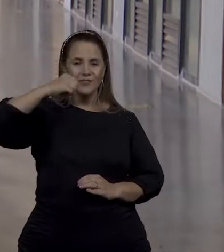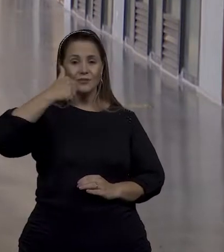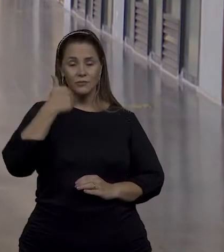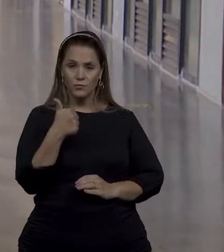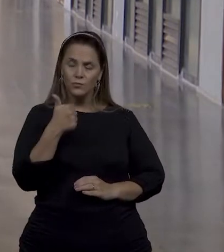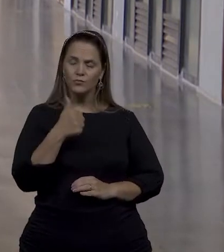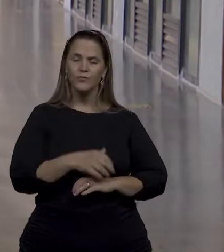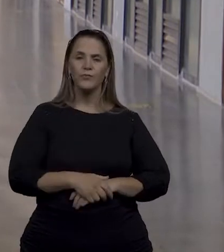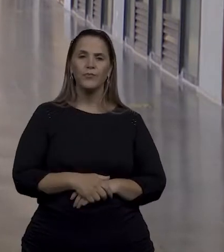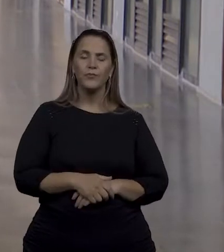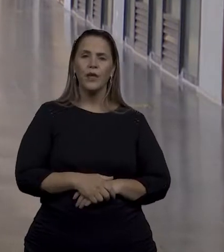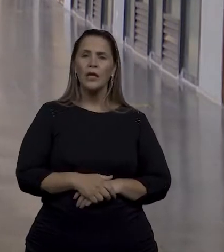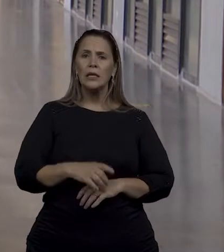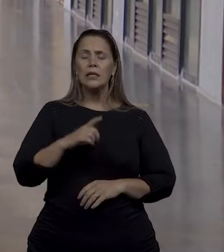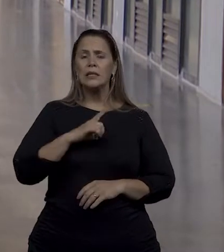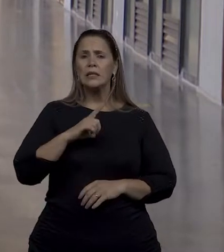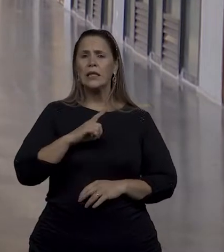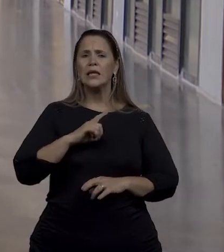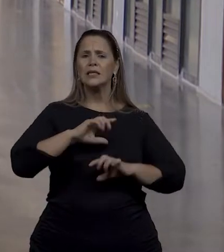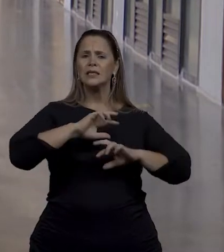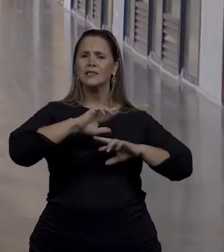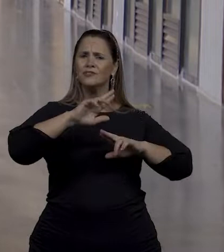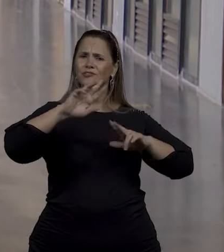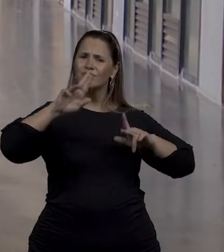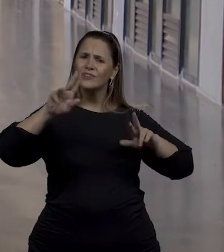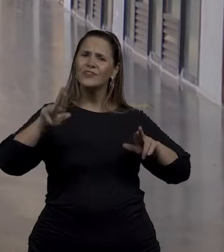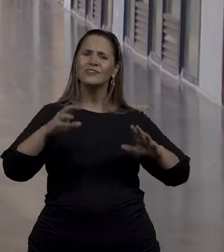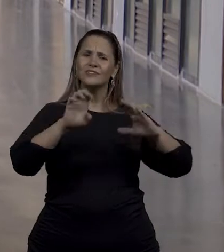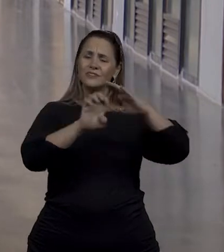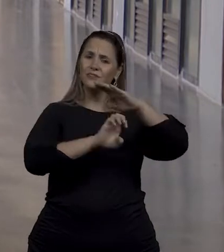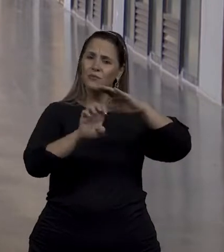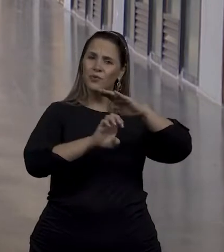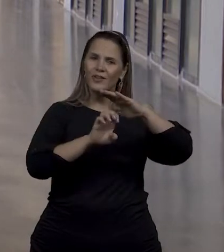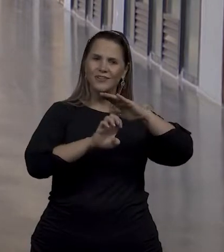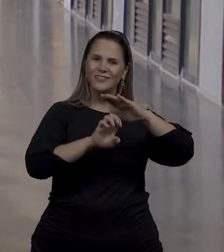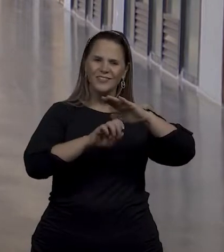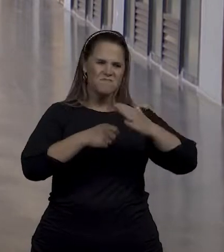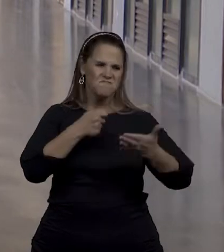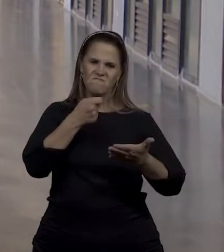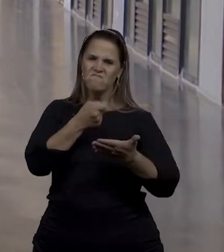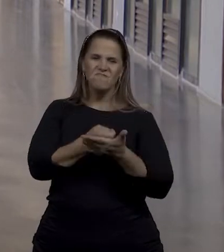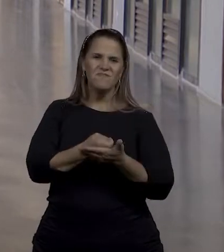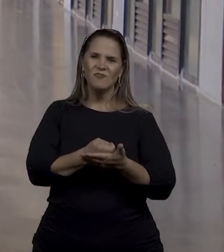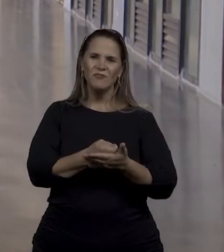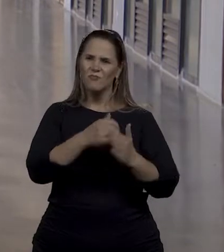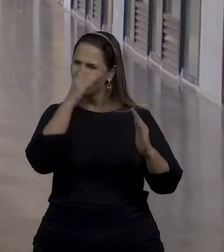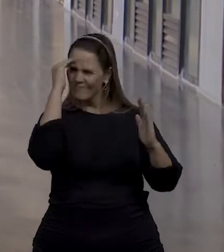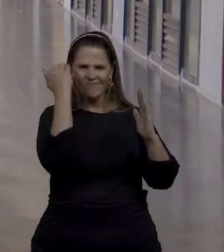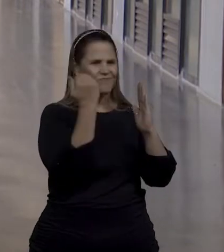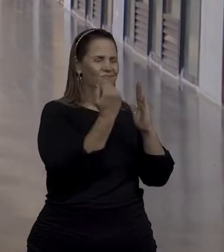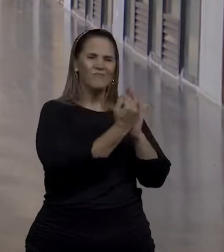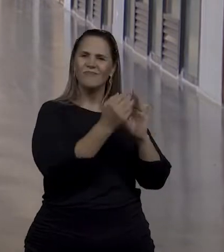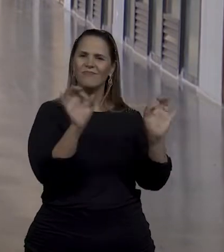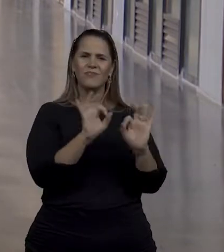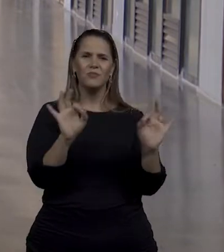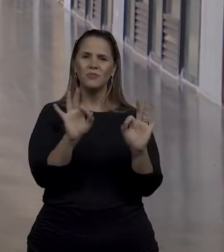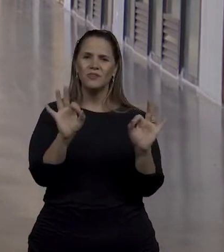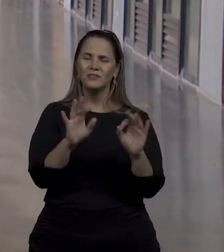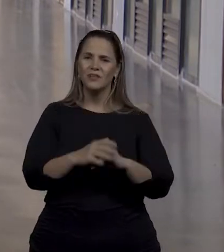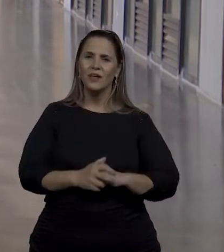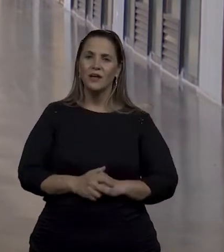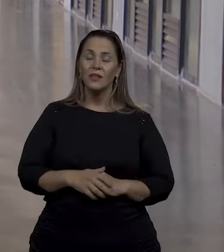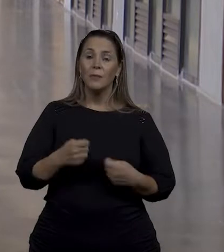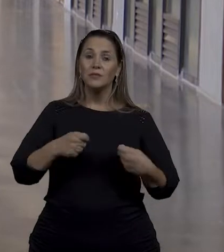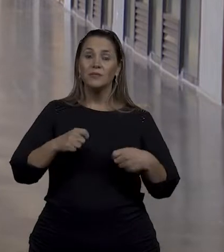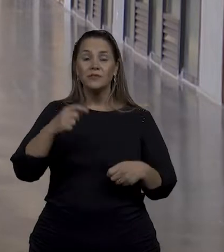A questão é que muitas empresas não cumprem essa legislação. Então, eu entendo que não é um problema na legislação, mas na forma como ela tem